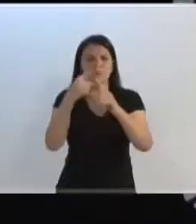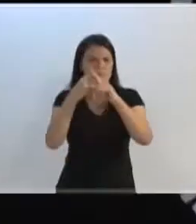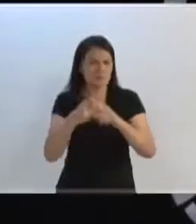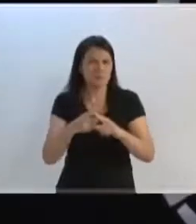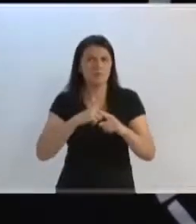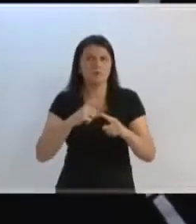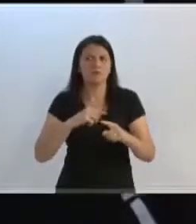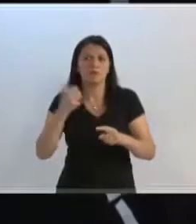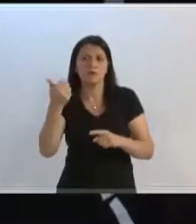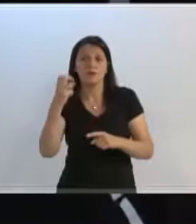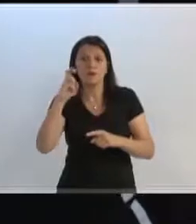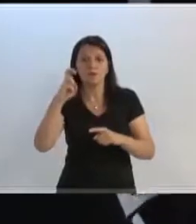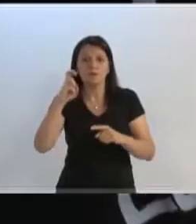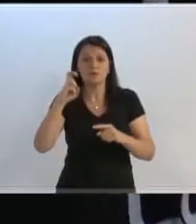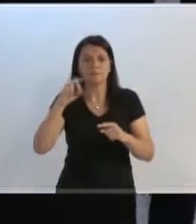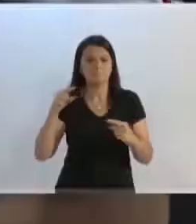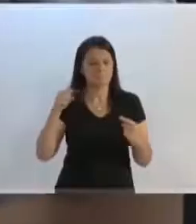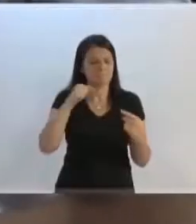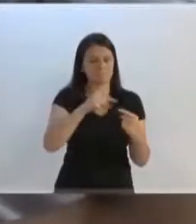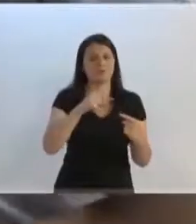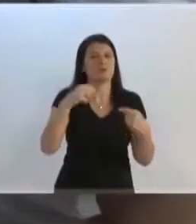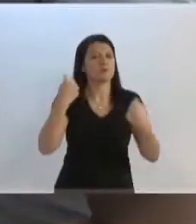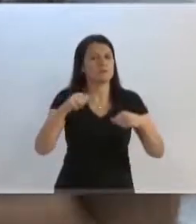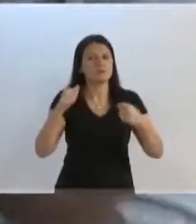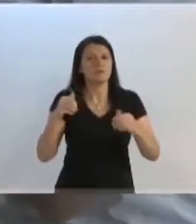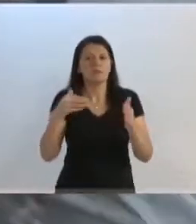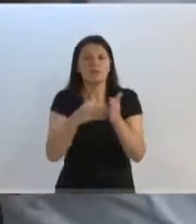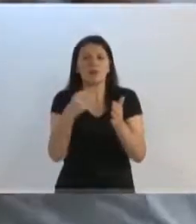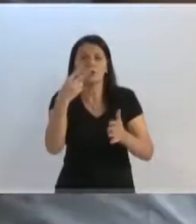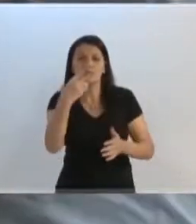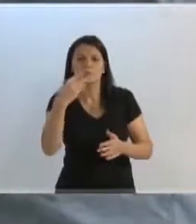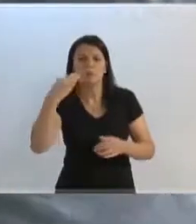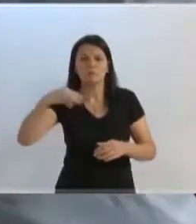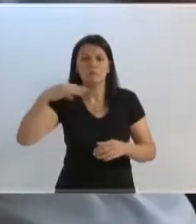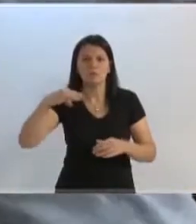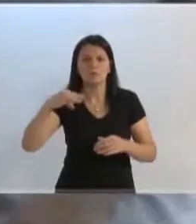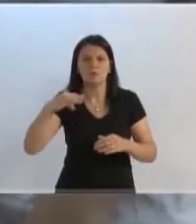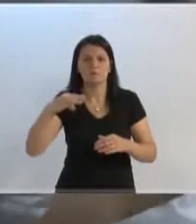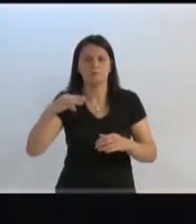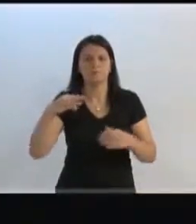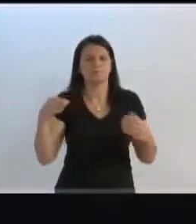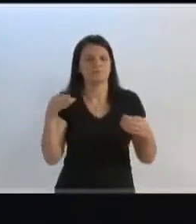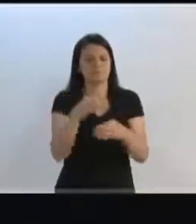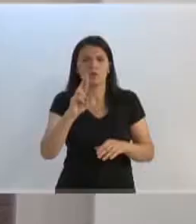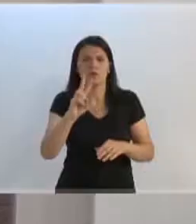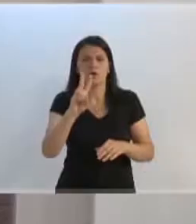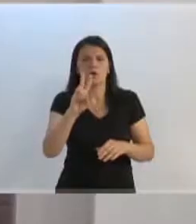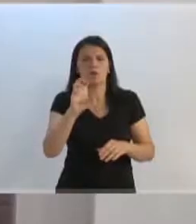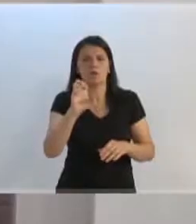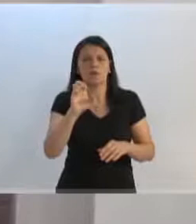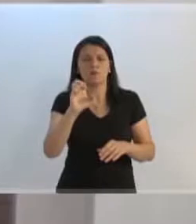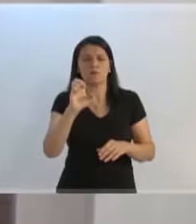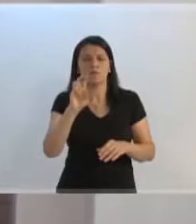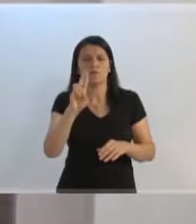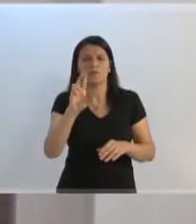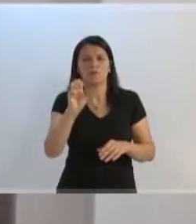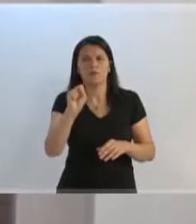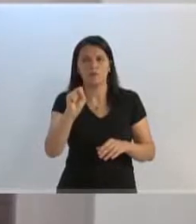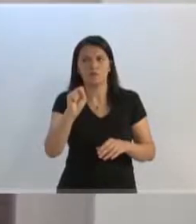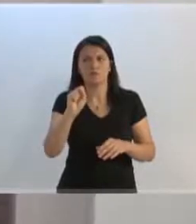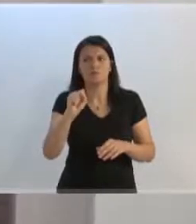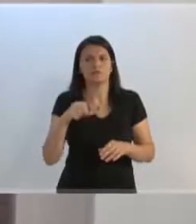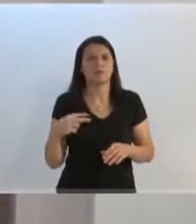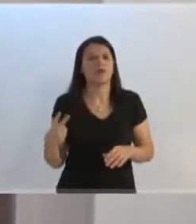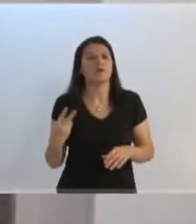maior festival de robótica do mundo, que acontece nos Estados Unidos. Ana Laura falou da pesquisa